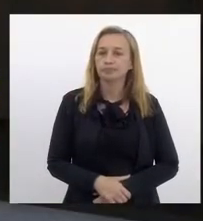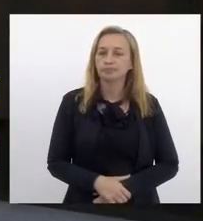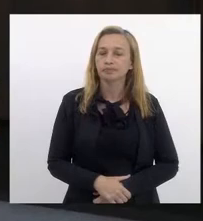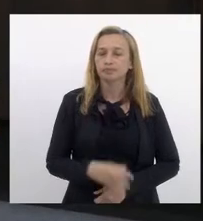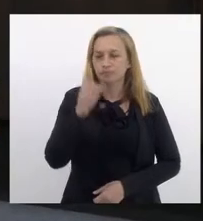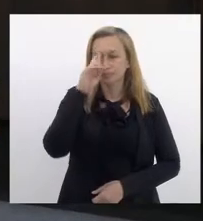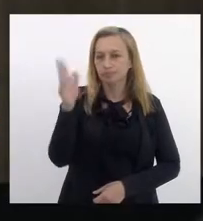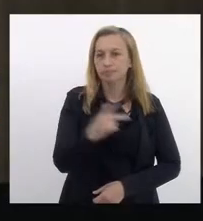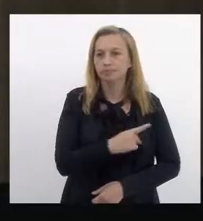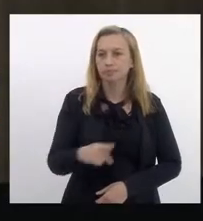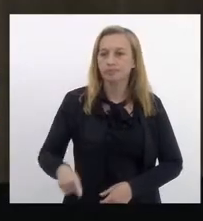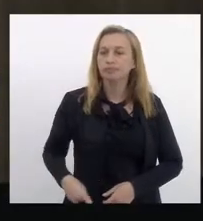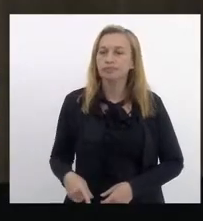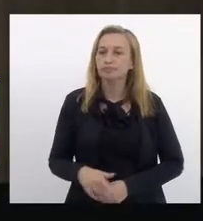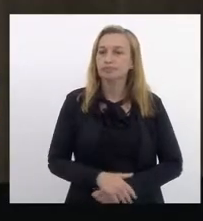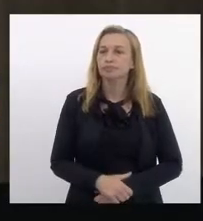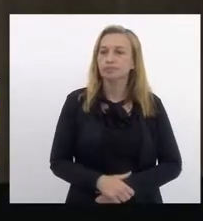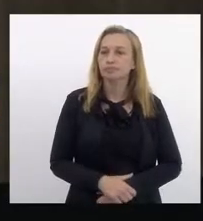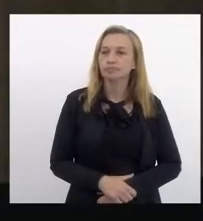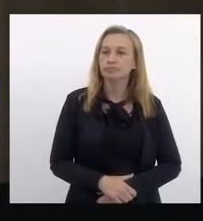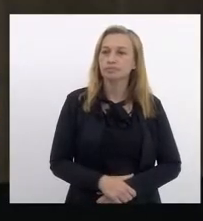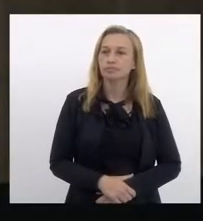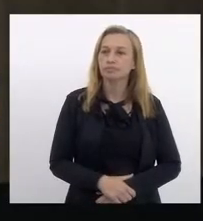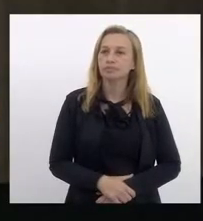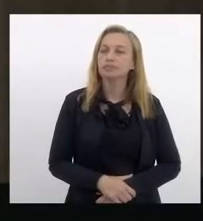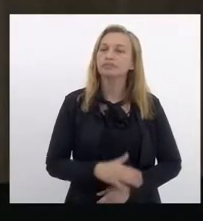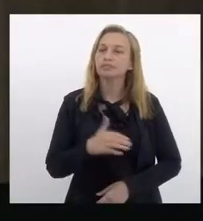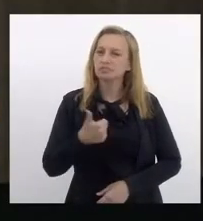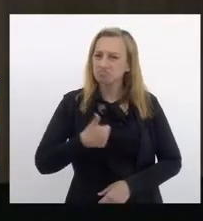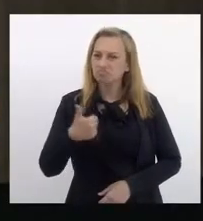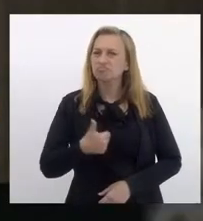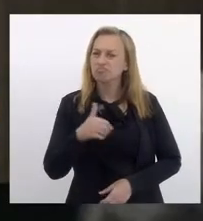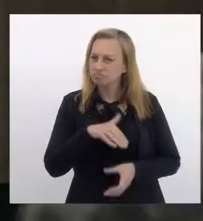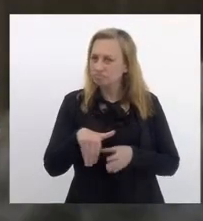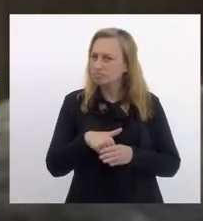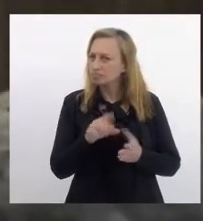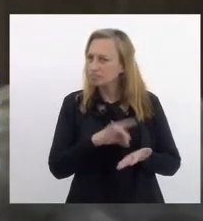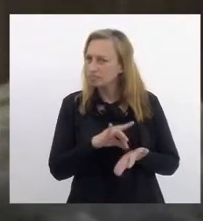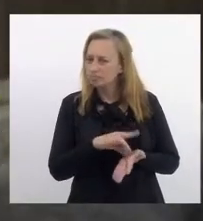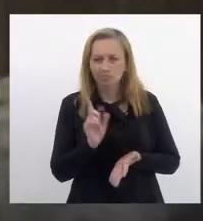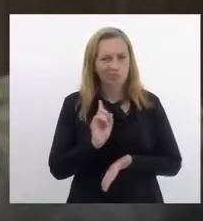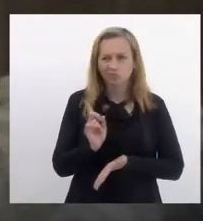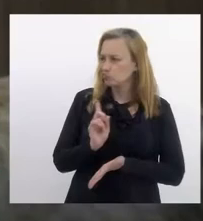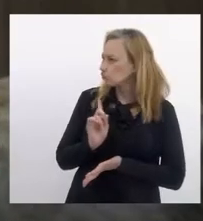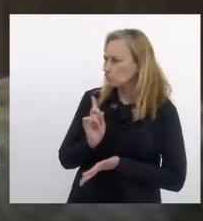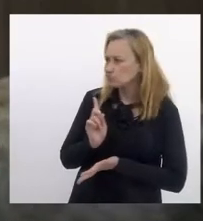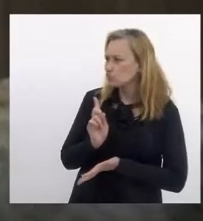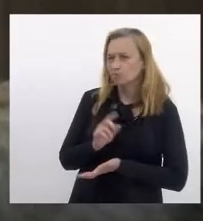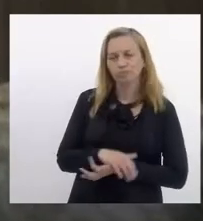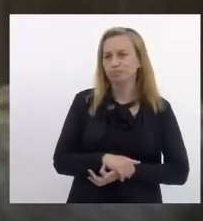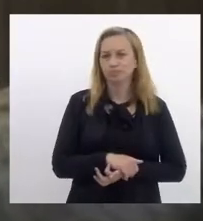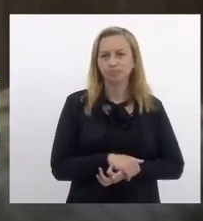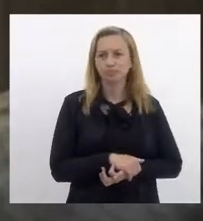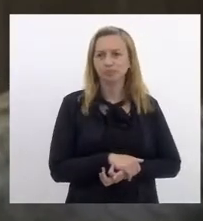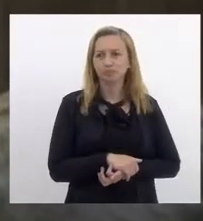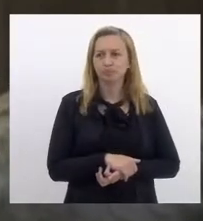Senhor presidente, isso ainda está na primeira votação, não é verdade? Não. É o